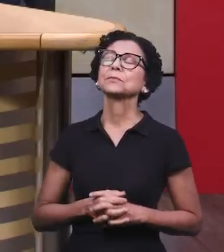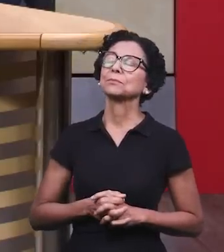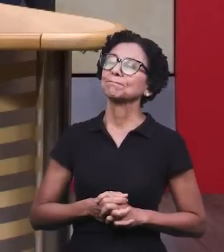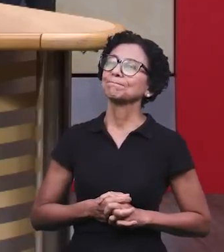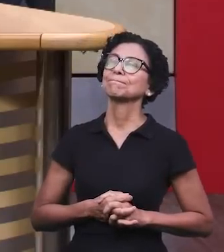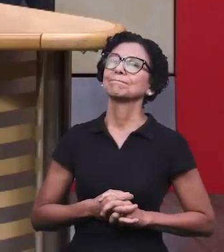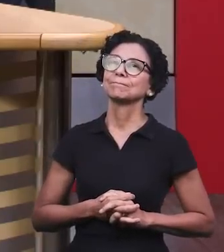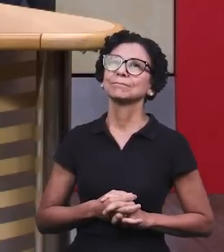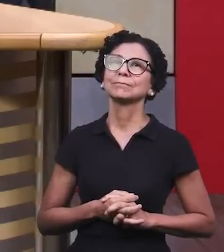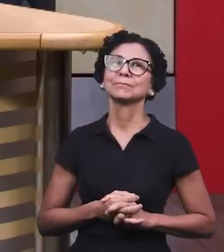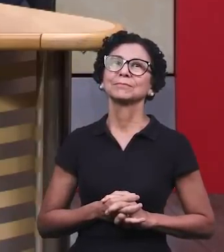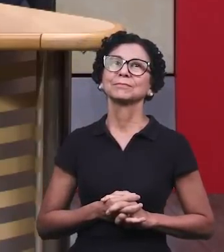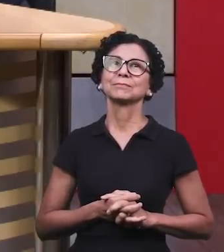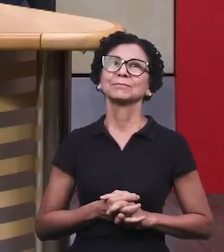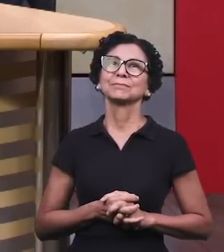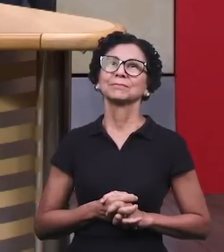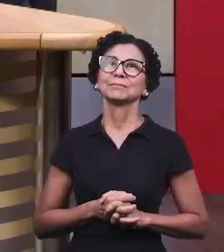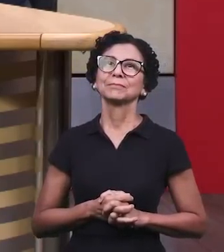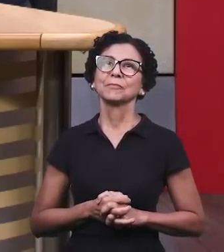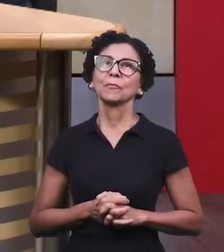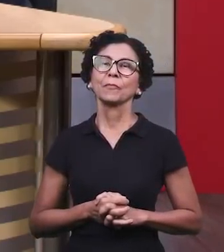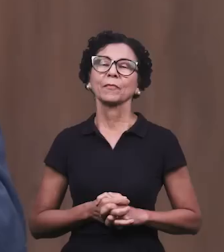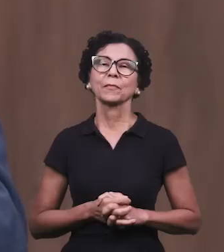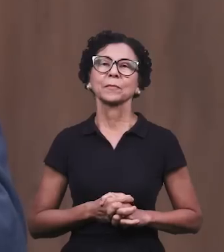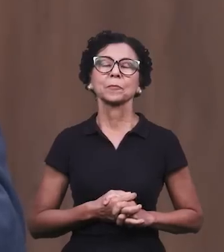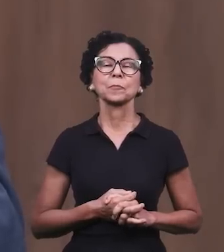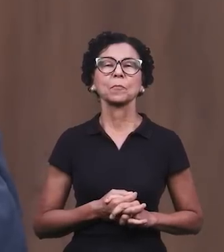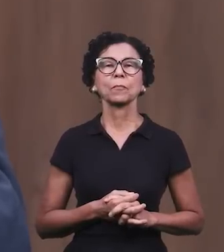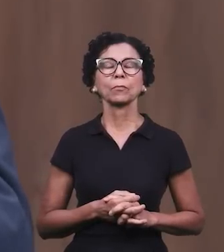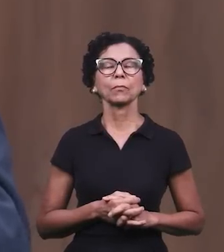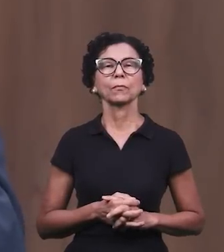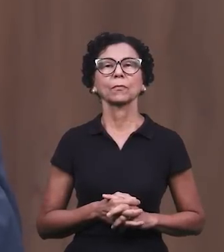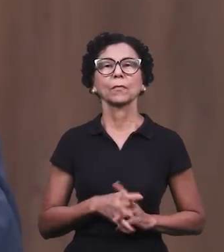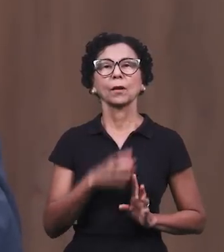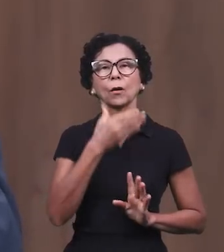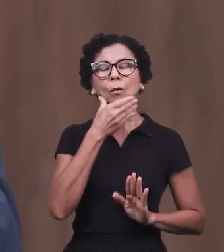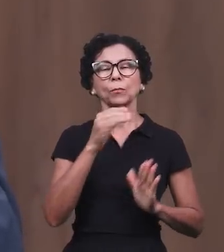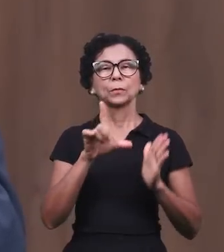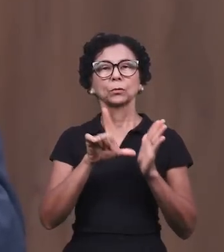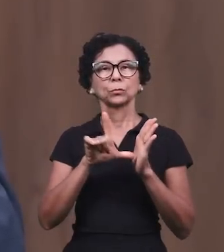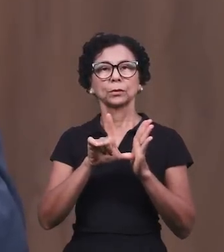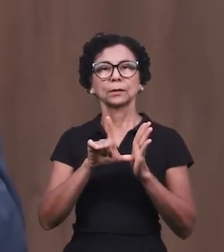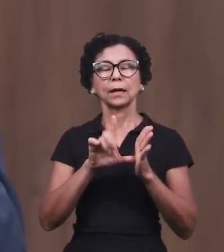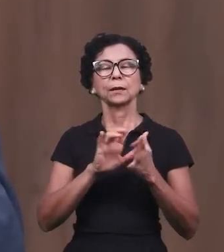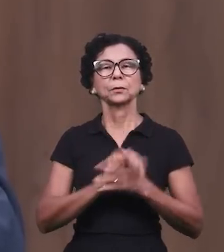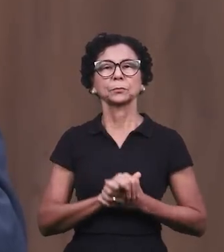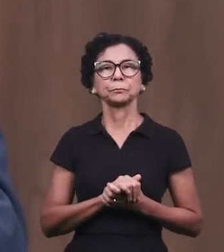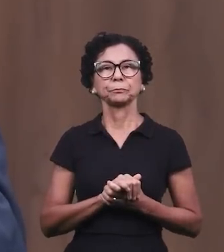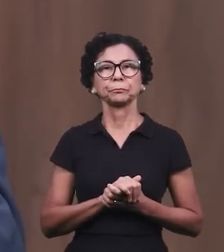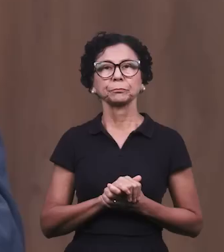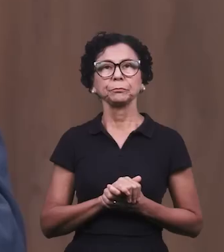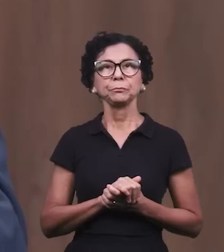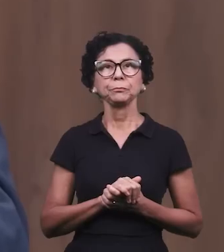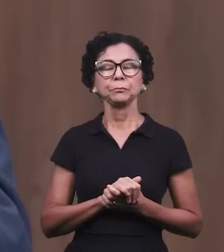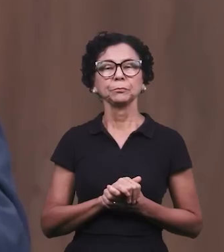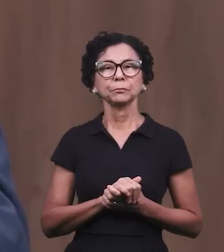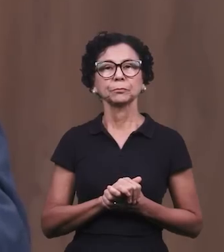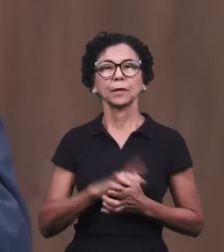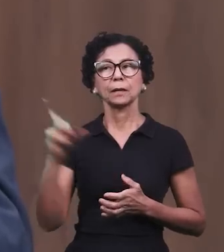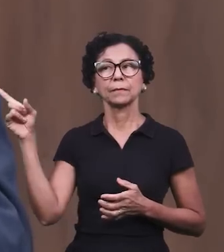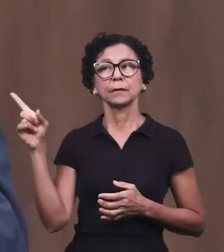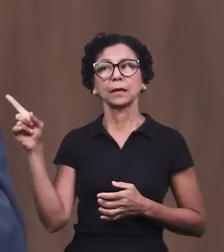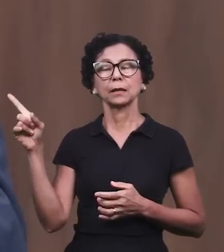Isso não aconteceu. Aí a segunda fase, o que o adversário fez? Ele escondeu a palavra,